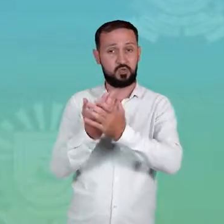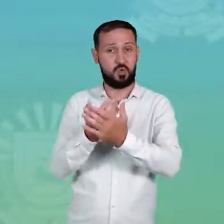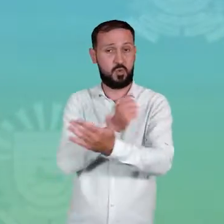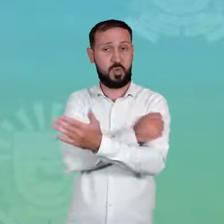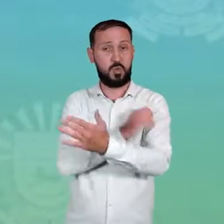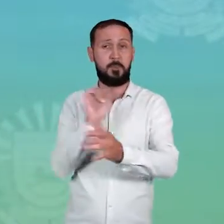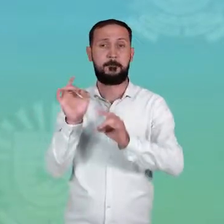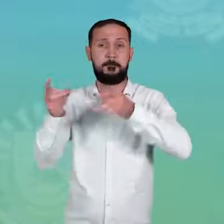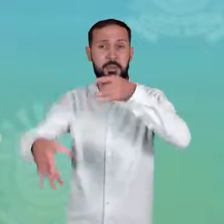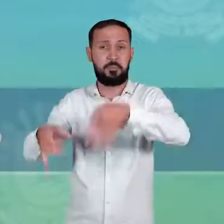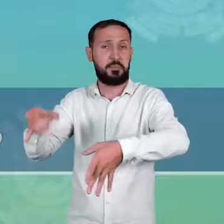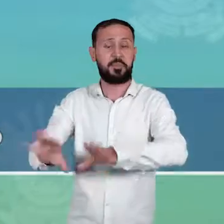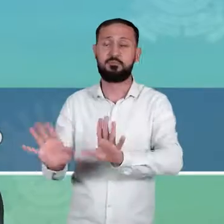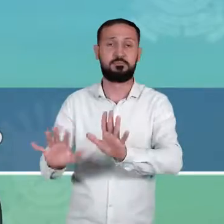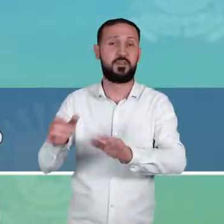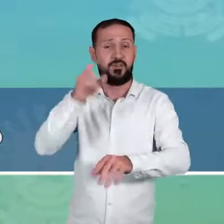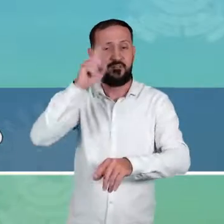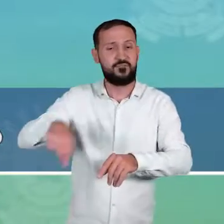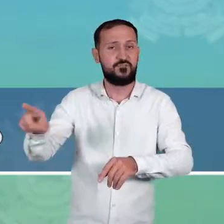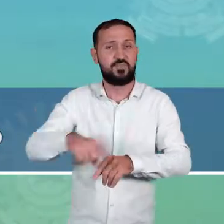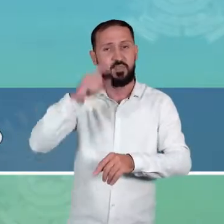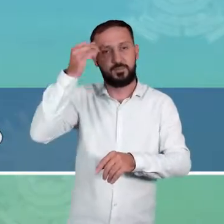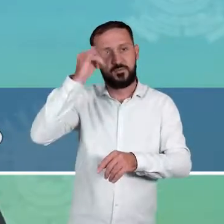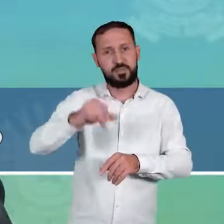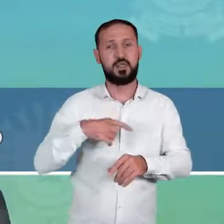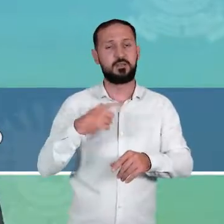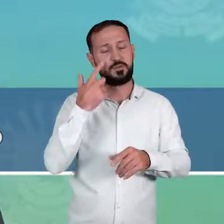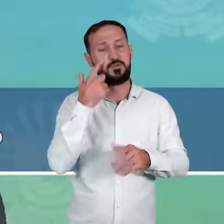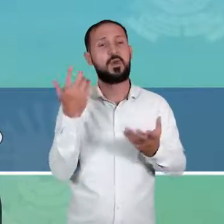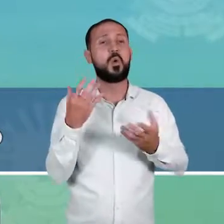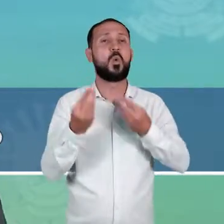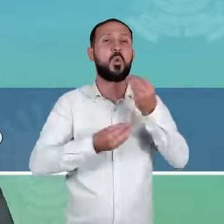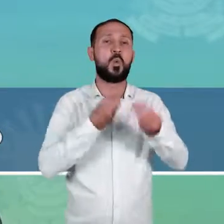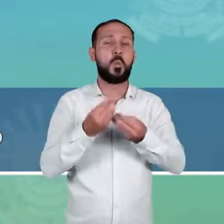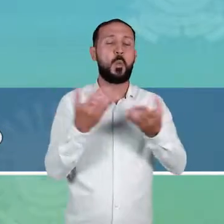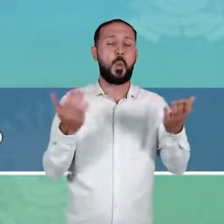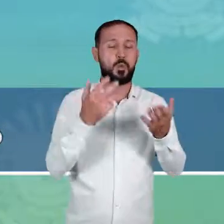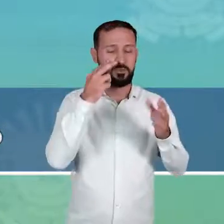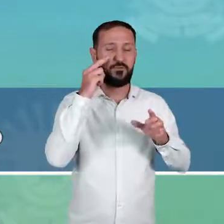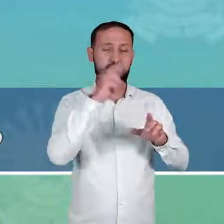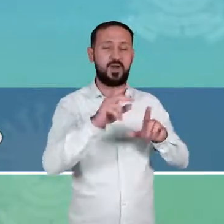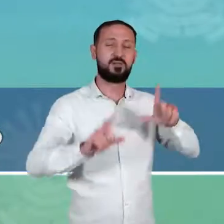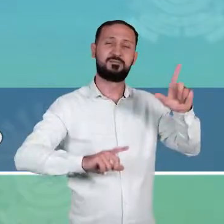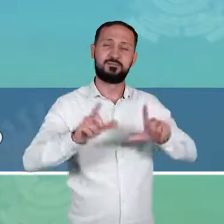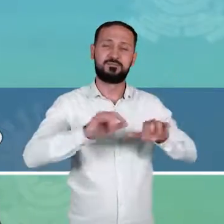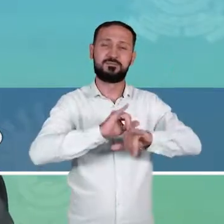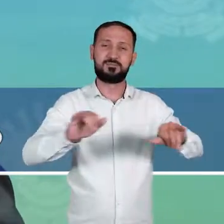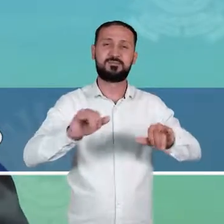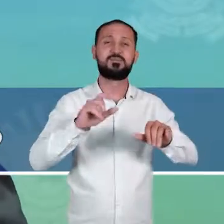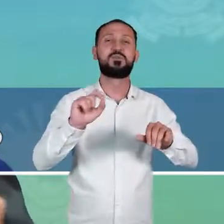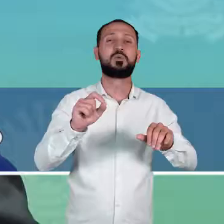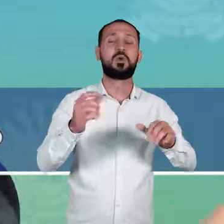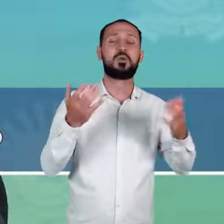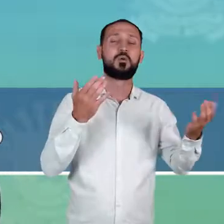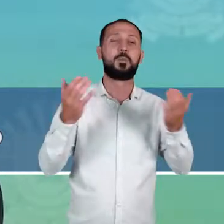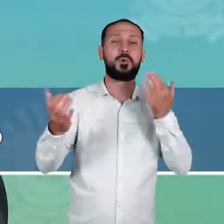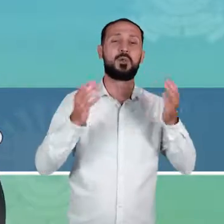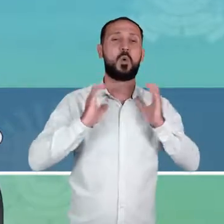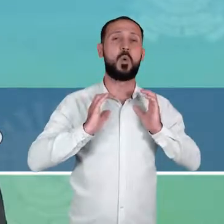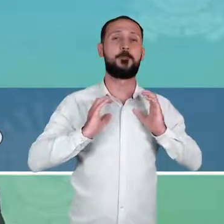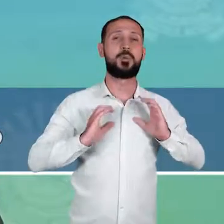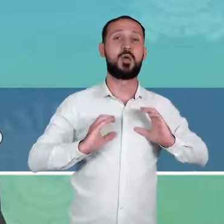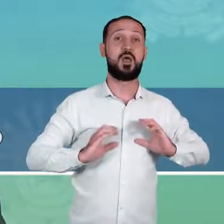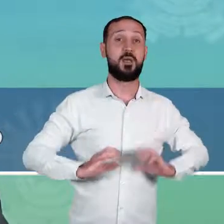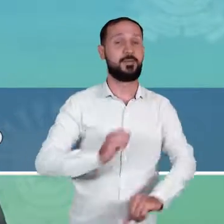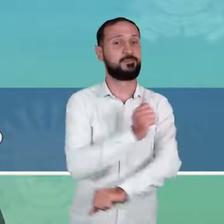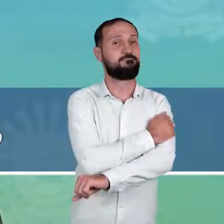possível. Segundo, a gente percebe os transtornos que nós temos visto recentemente, do ponto de vista do comportamento dos